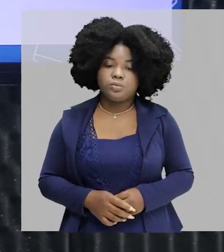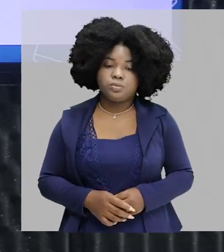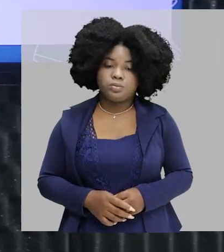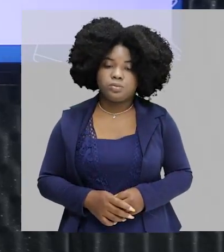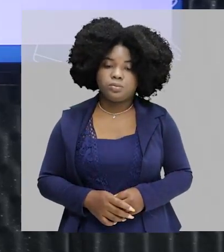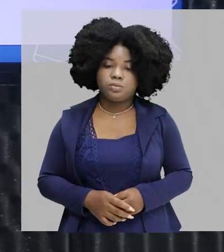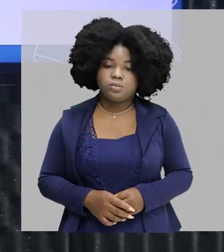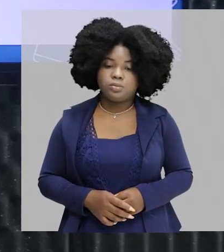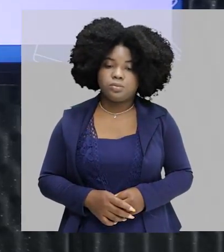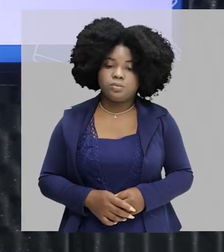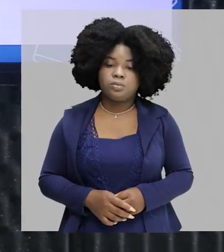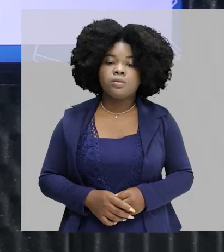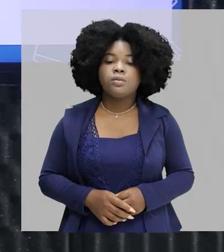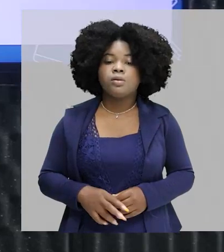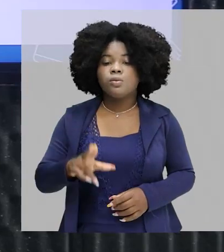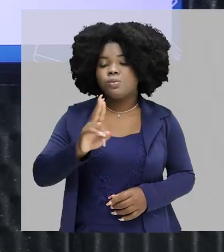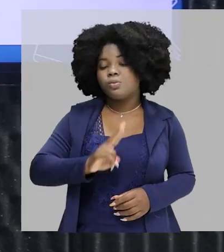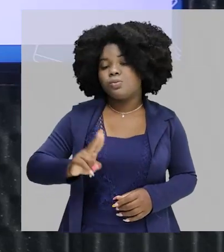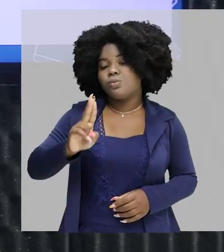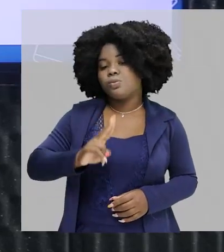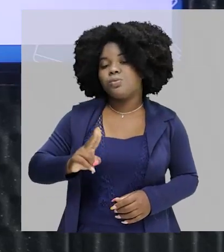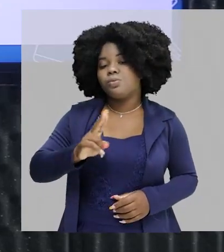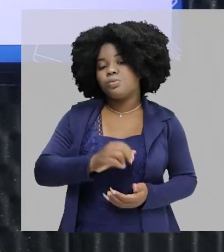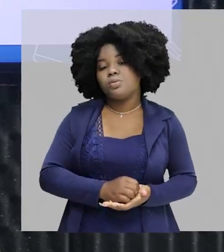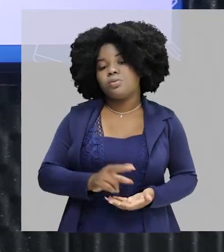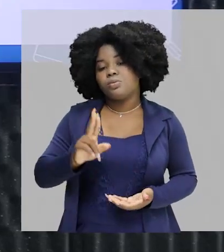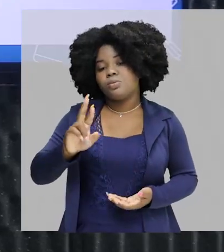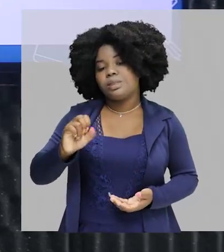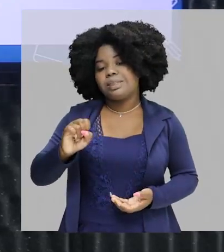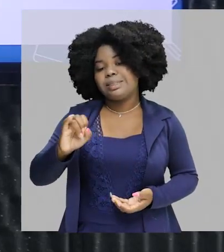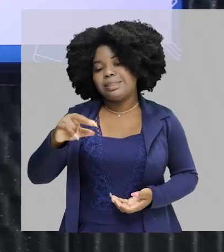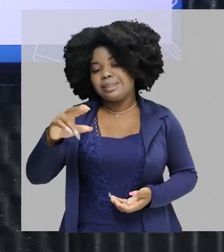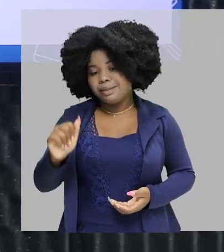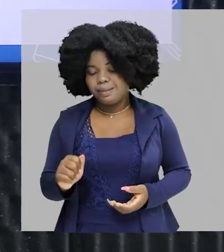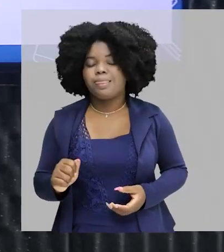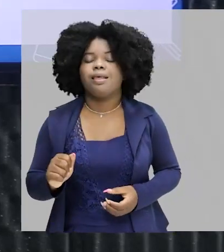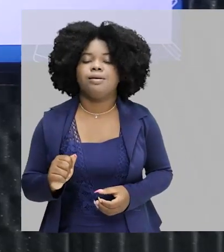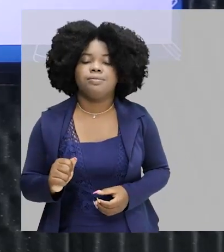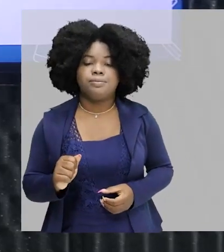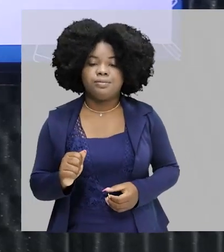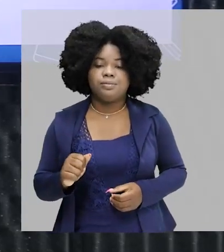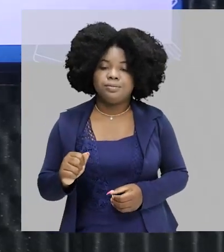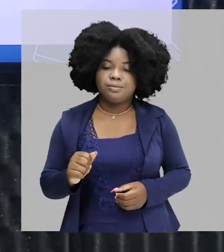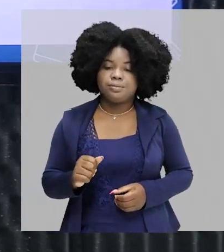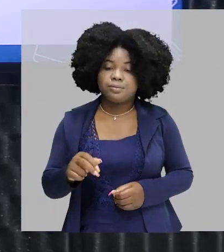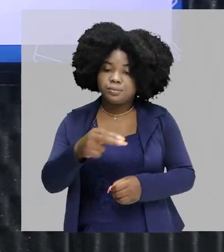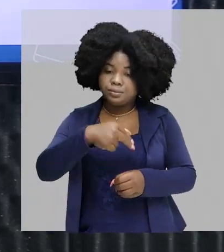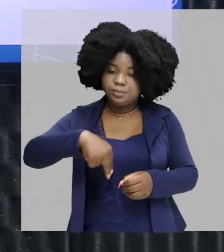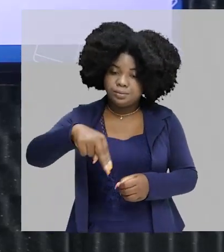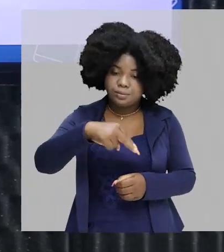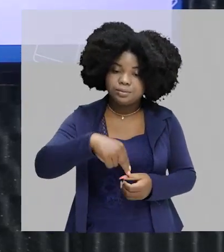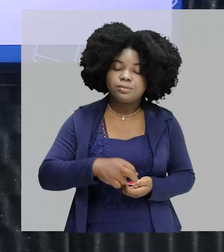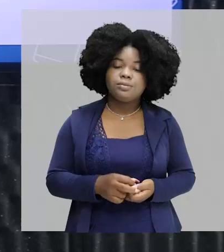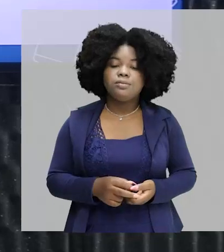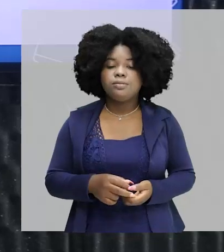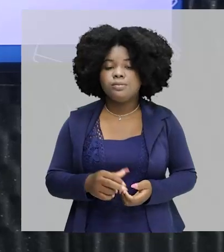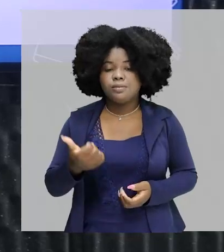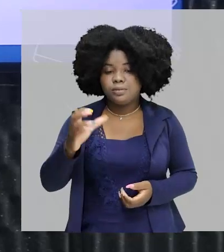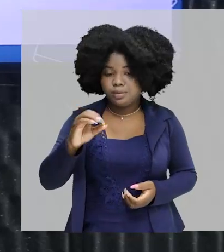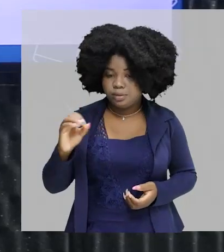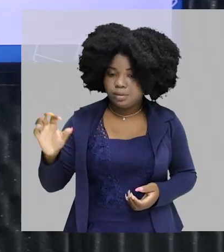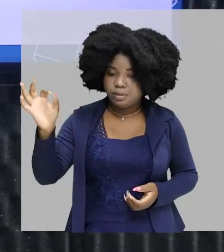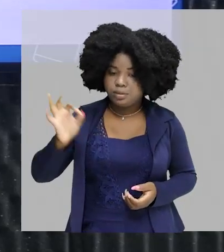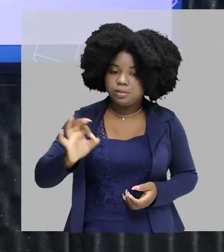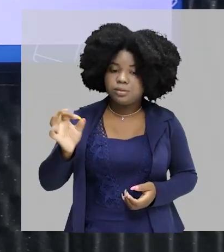certo, corresponde à utilização das usinas nucleares, a energia nuclear. Então, de 100%,